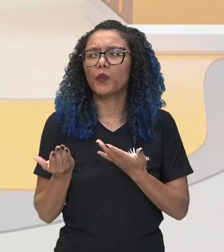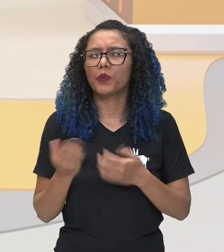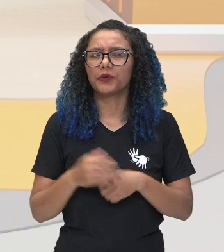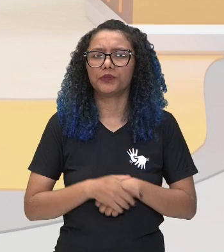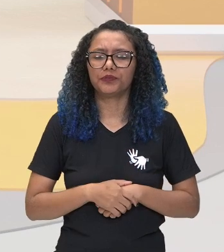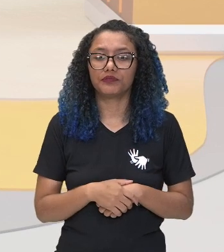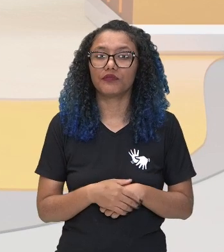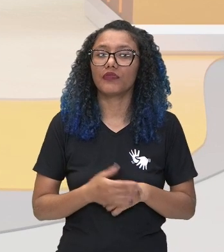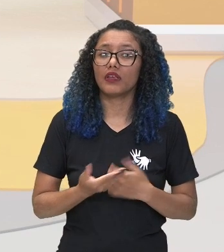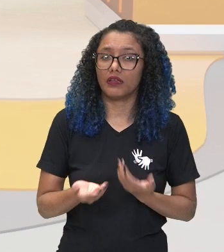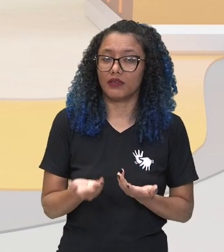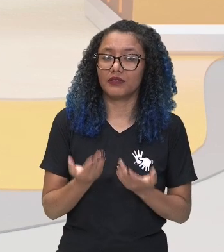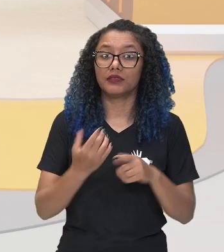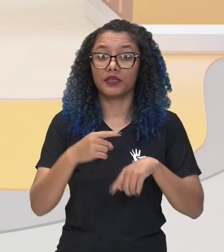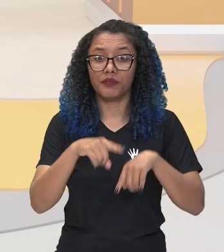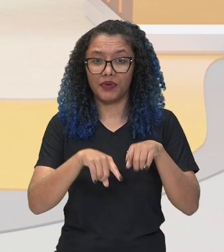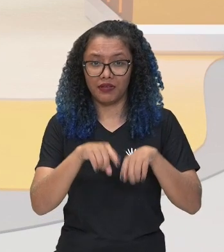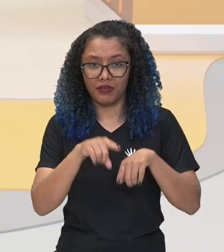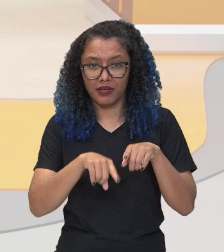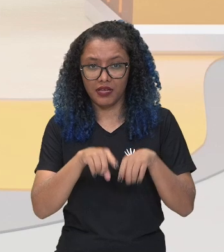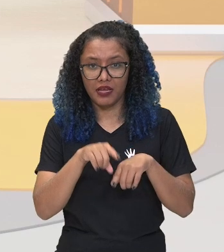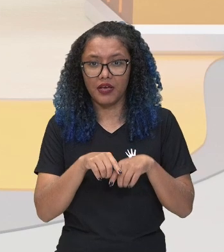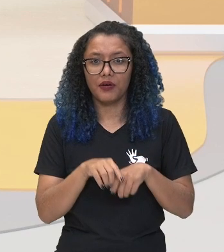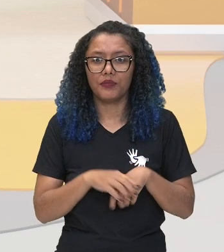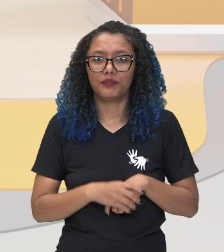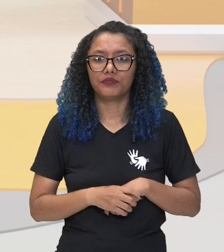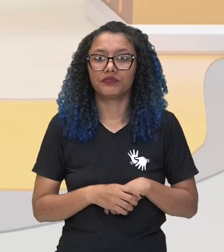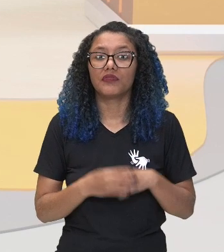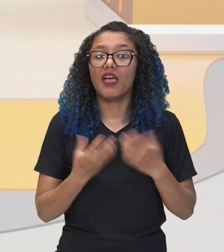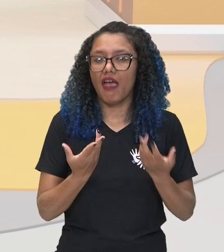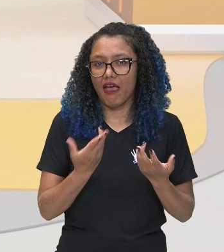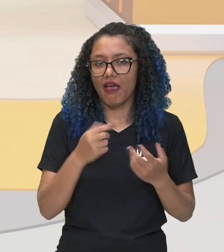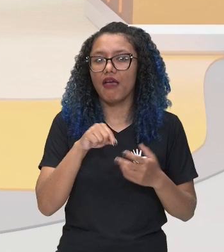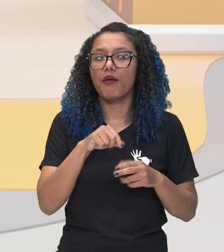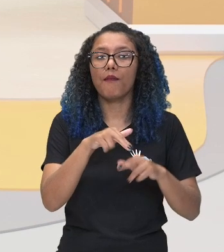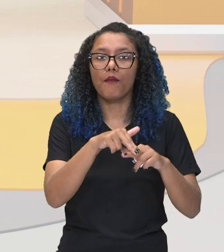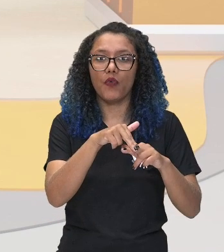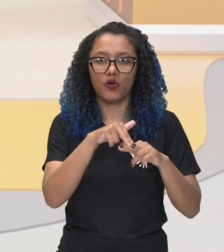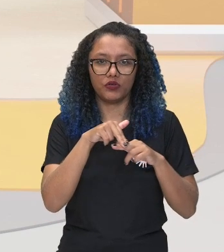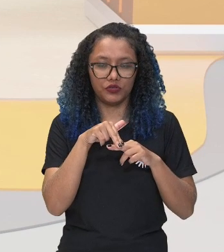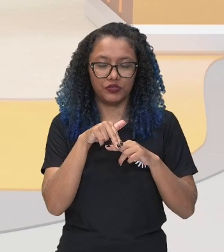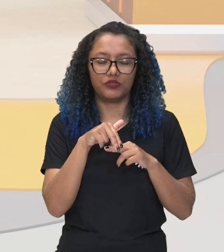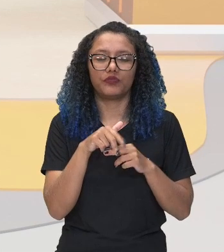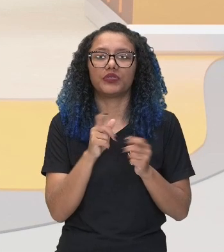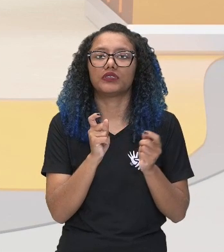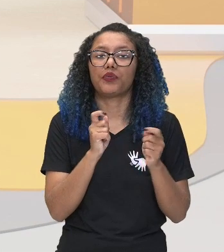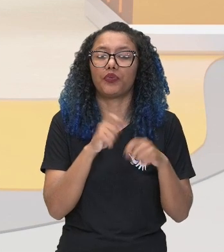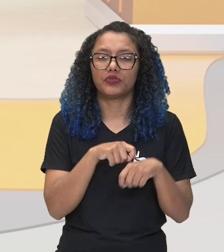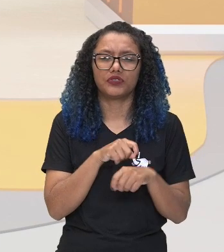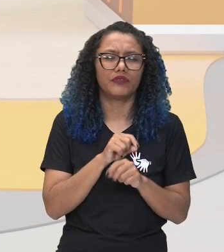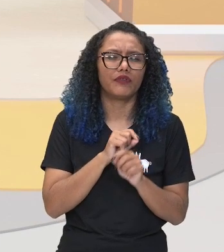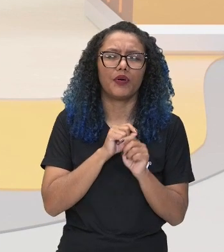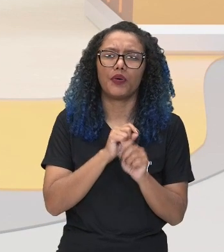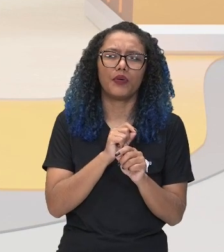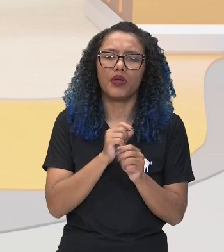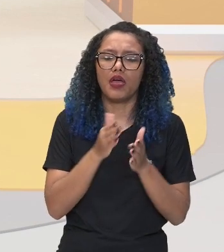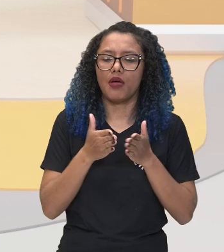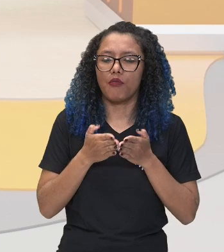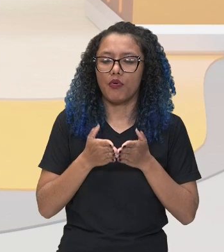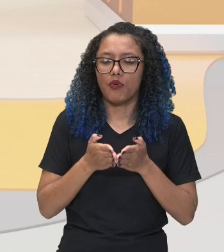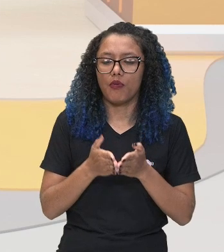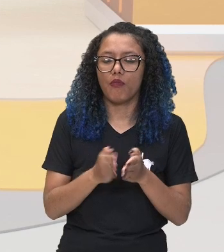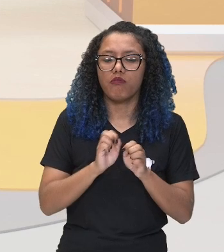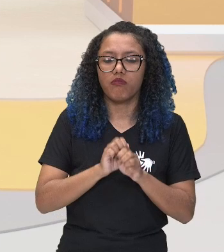por incrível que pareça, foi ali um dos motivos para que houvesse a expansão marítima, para que